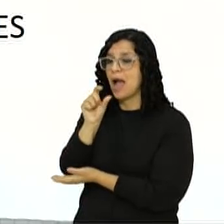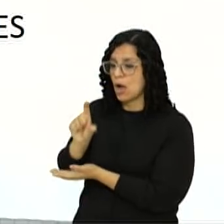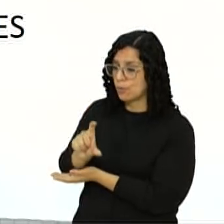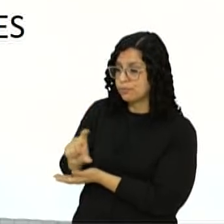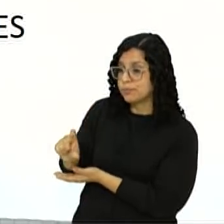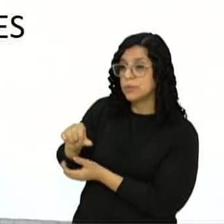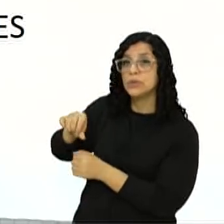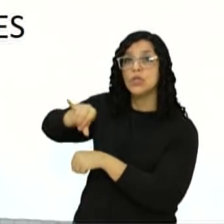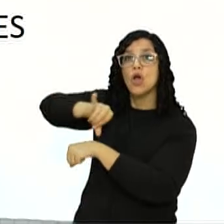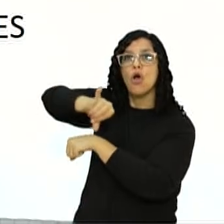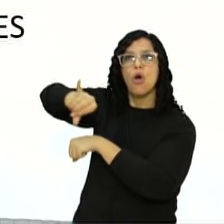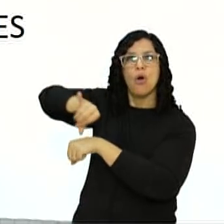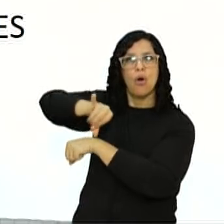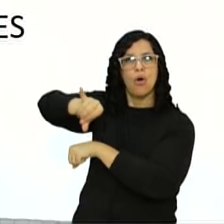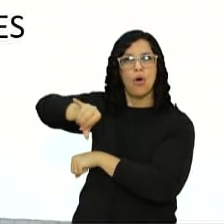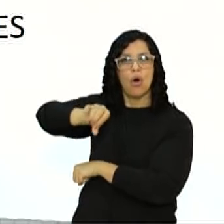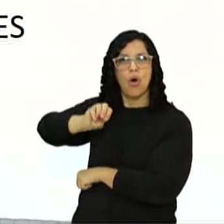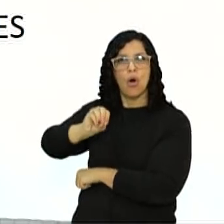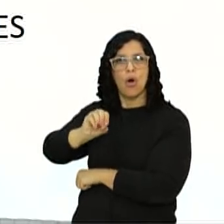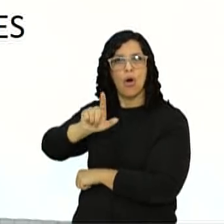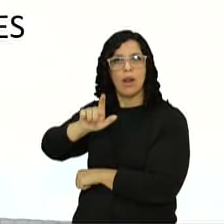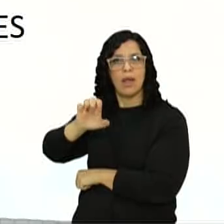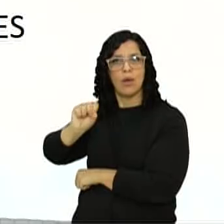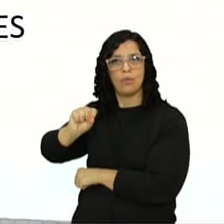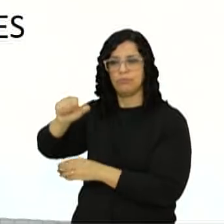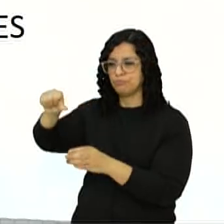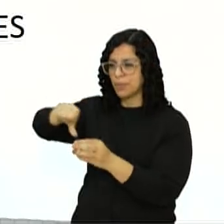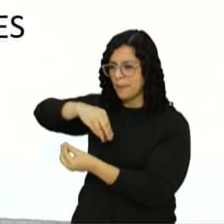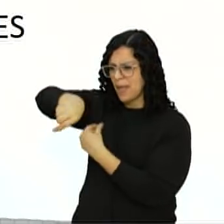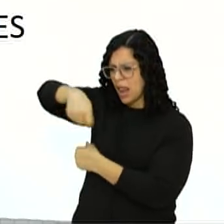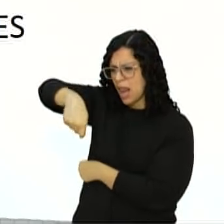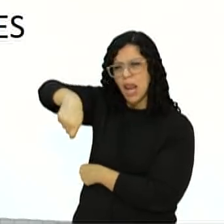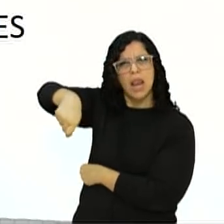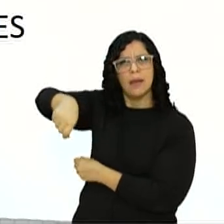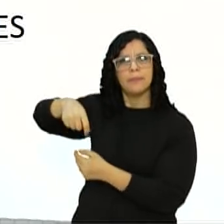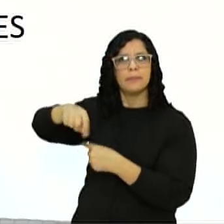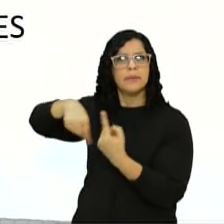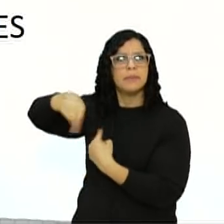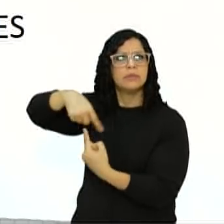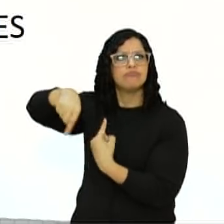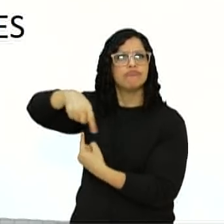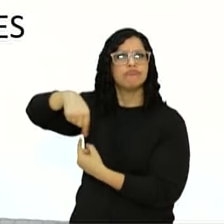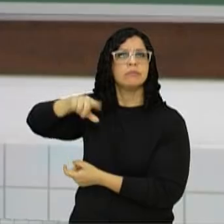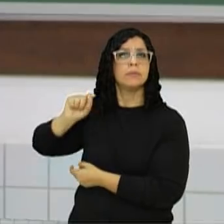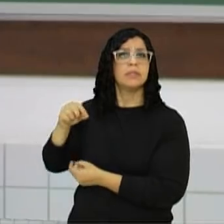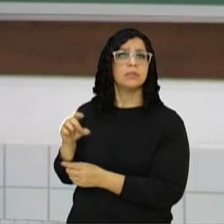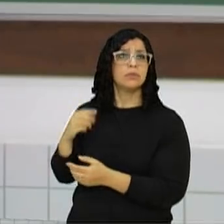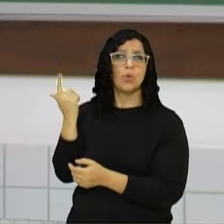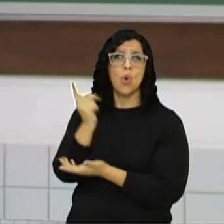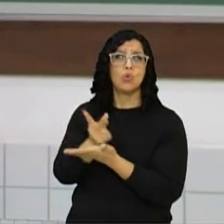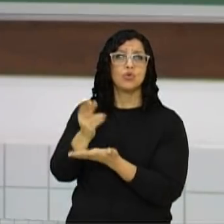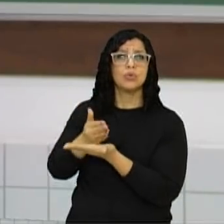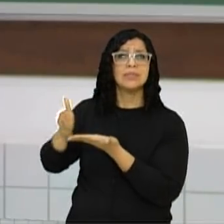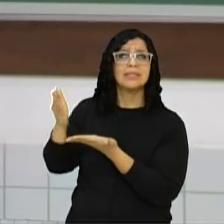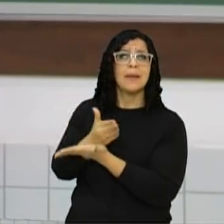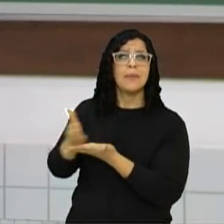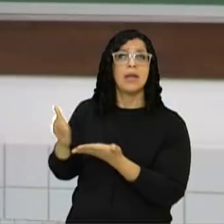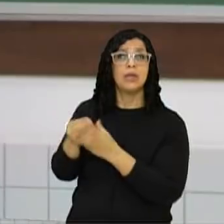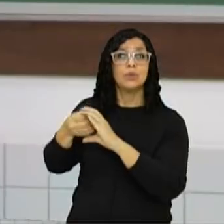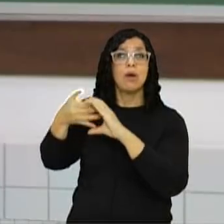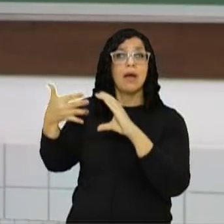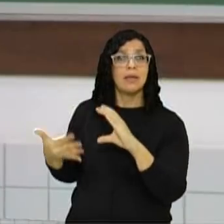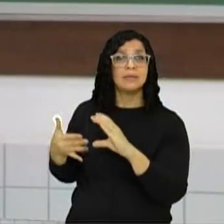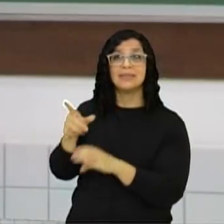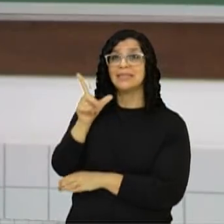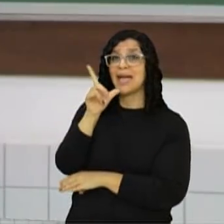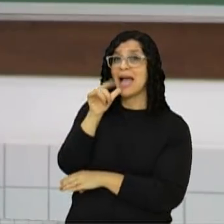e óleo de cozinha. Misturei os dois. Eu posso mexer com uma colher. Ambos não se misturam. É uma característica,